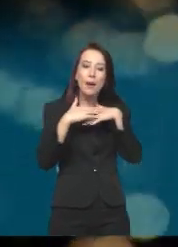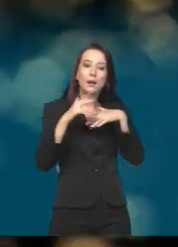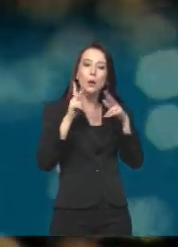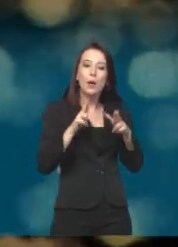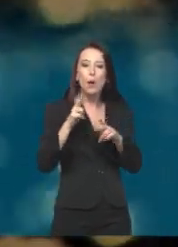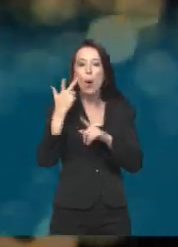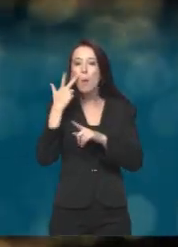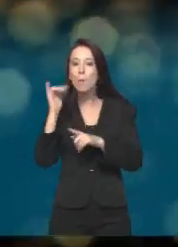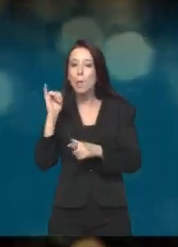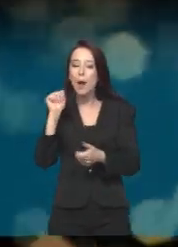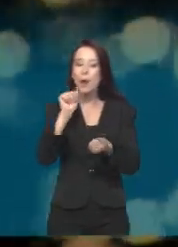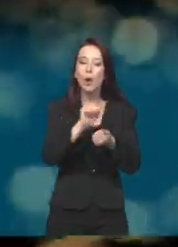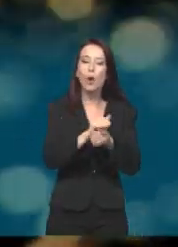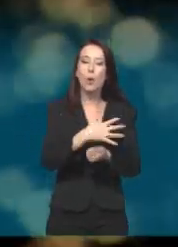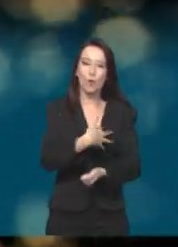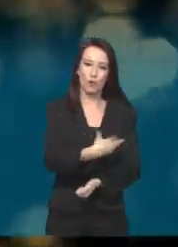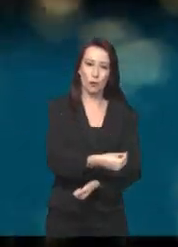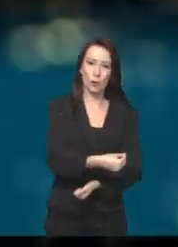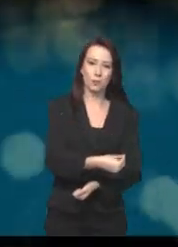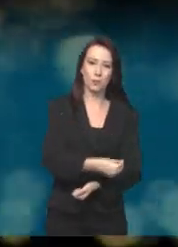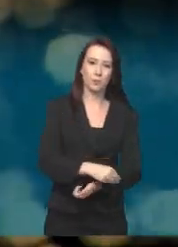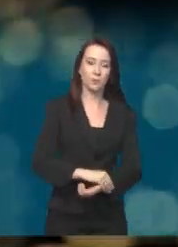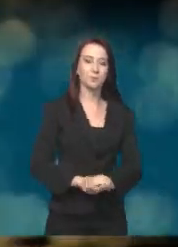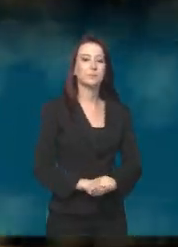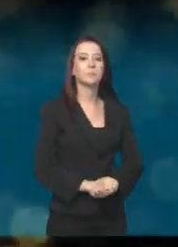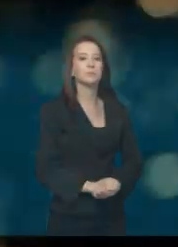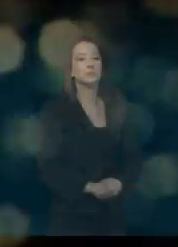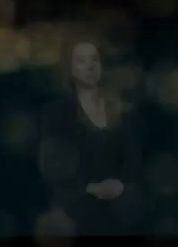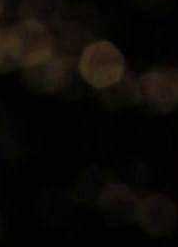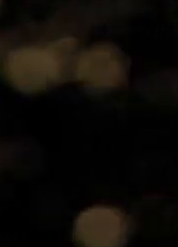um pai deve querer com seus filhos.